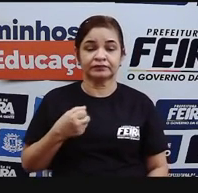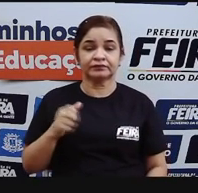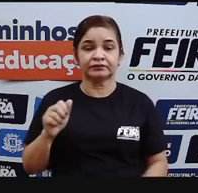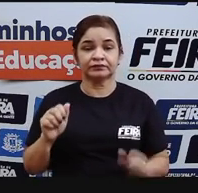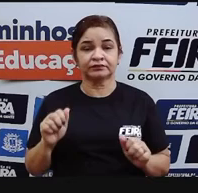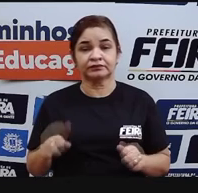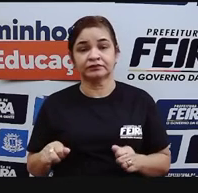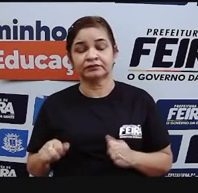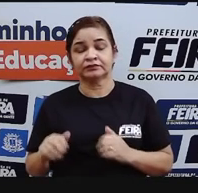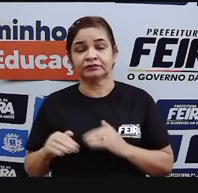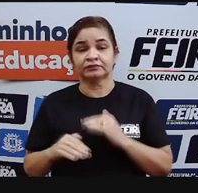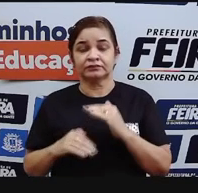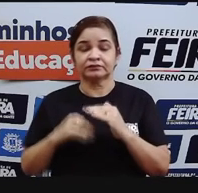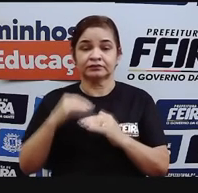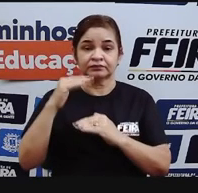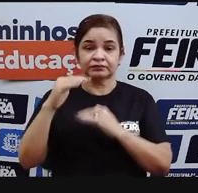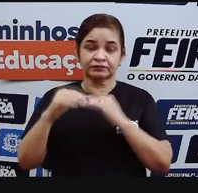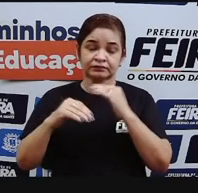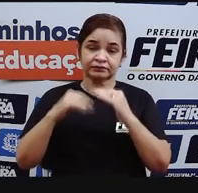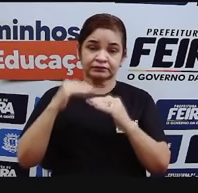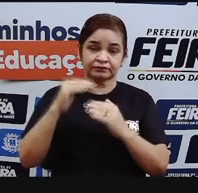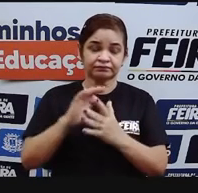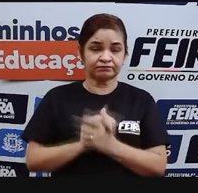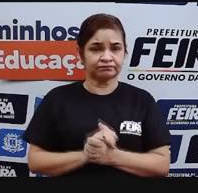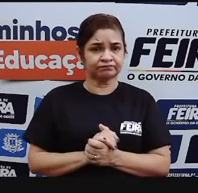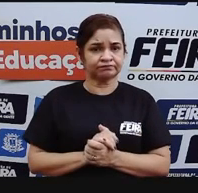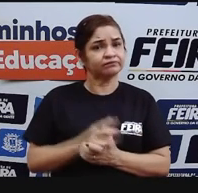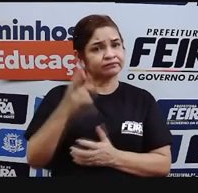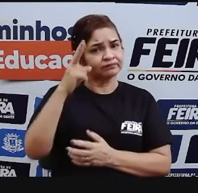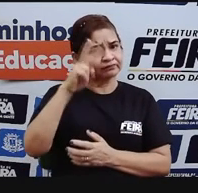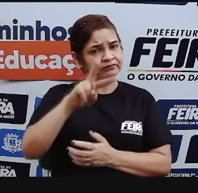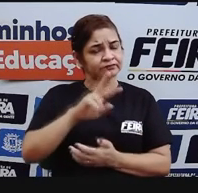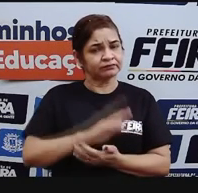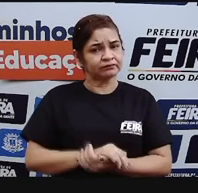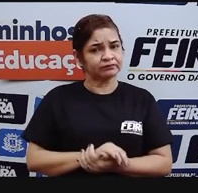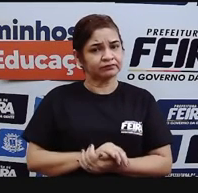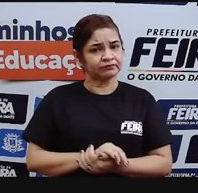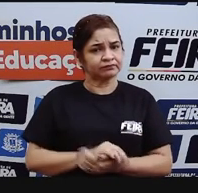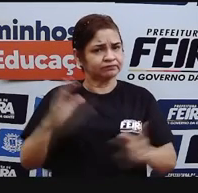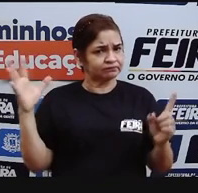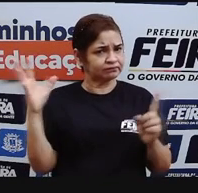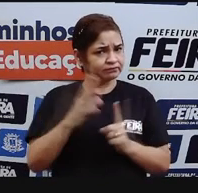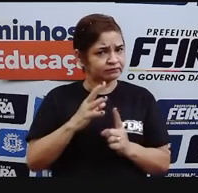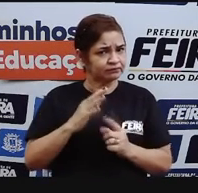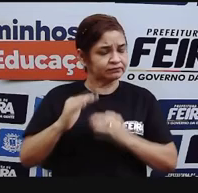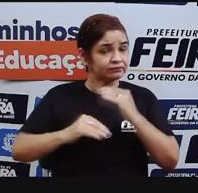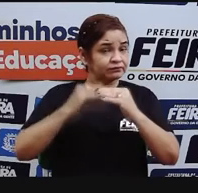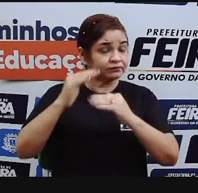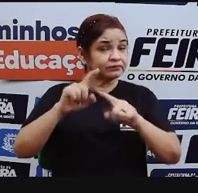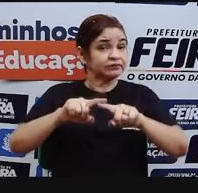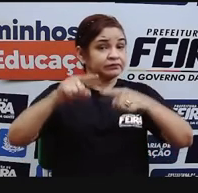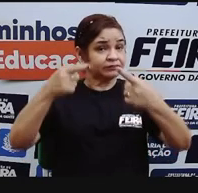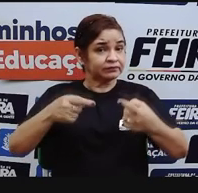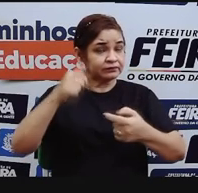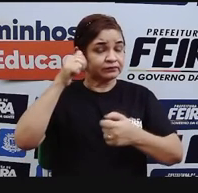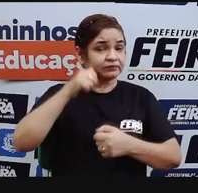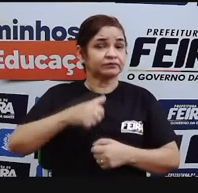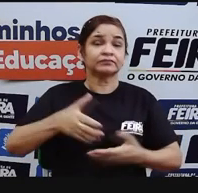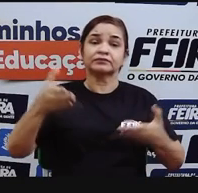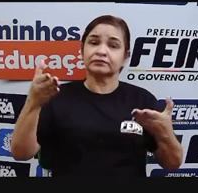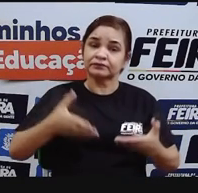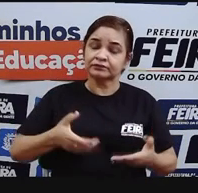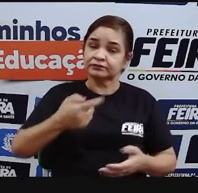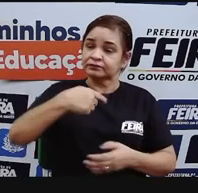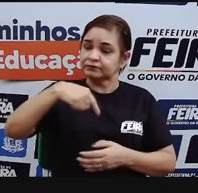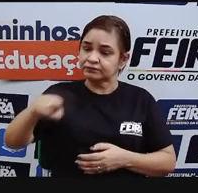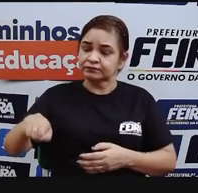ser muito maior. E aí eu volto a lembrar, não é que a violência está aumentando, é a denúncia. Mas